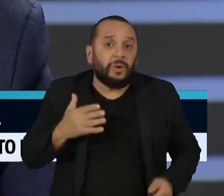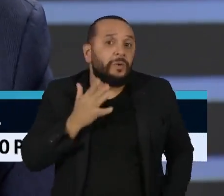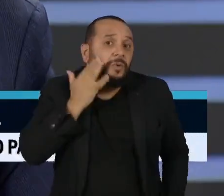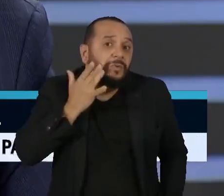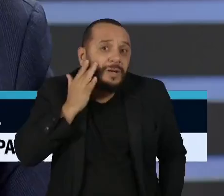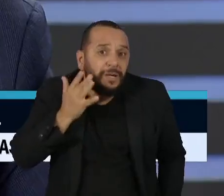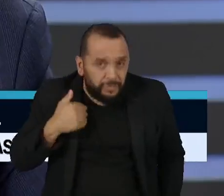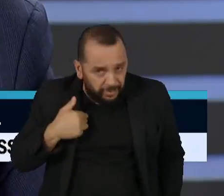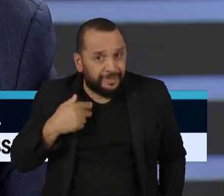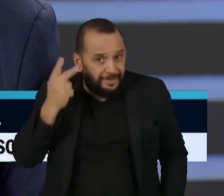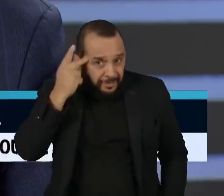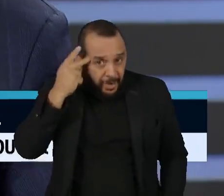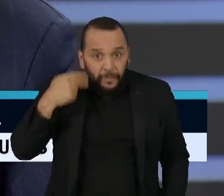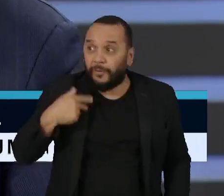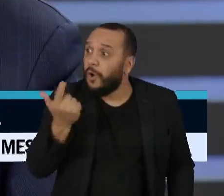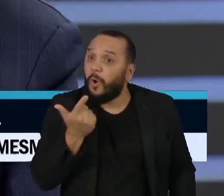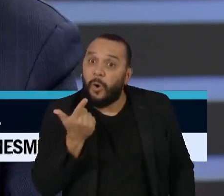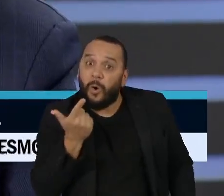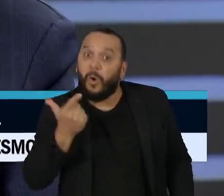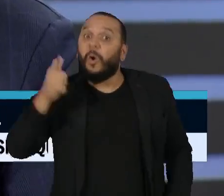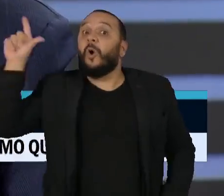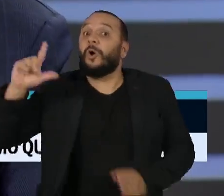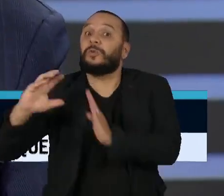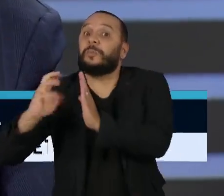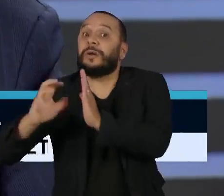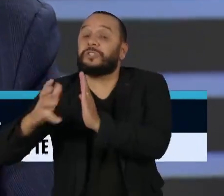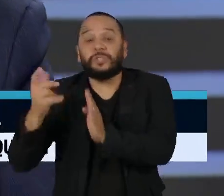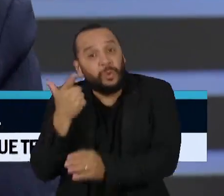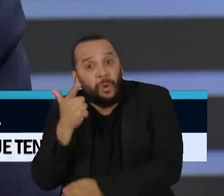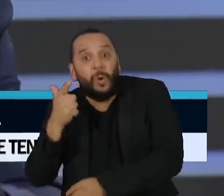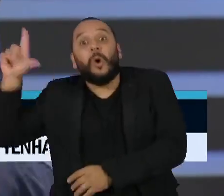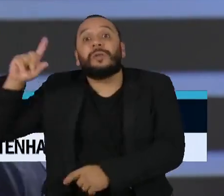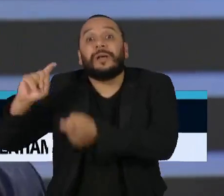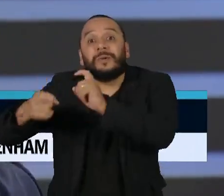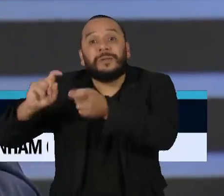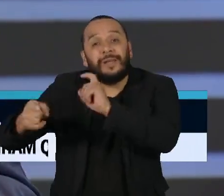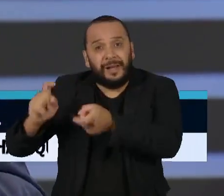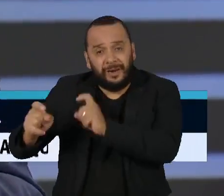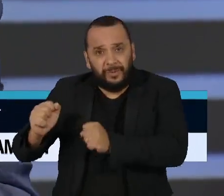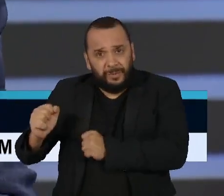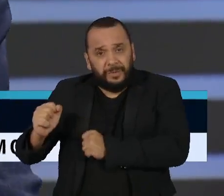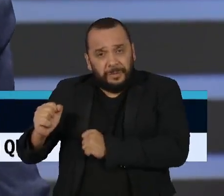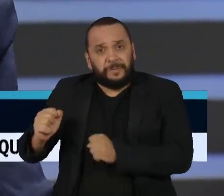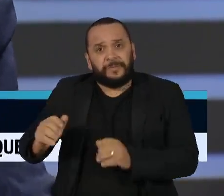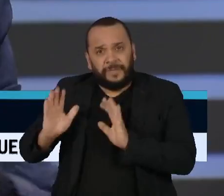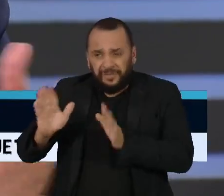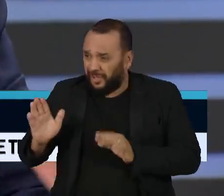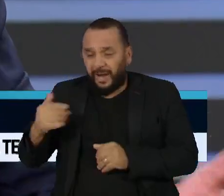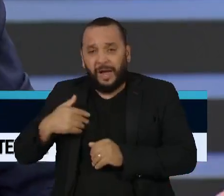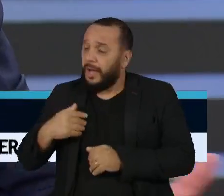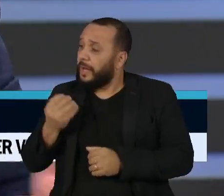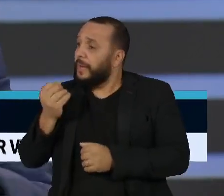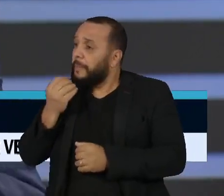de um outro partido, é bom lembrar que ele é do PR, foi no PL e recebeu xingamentos,